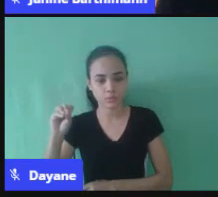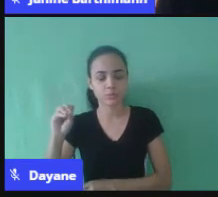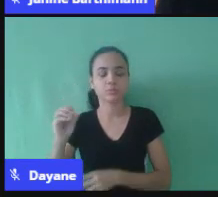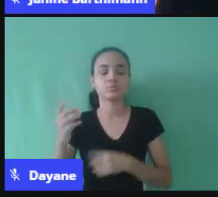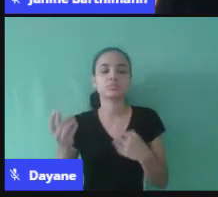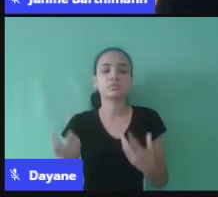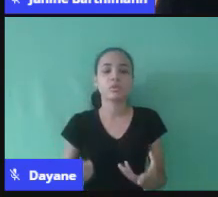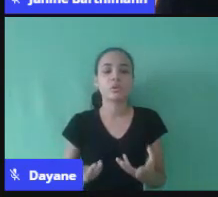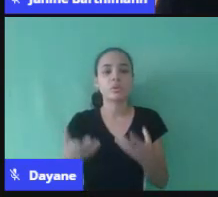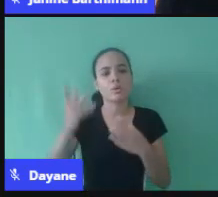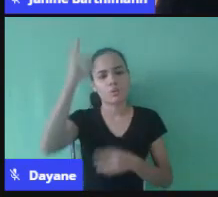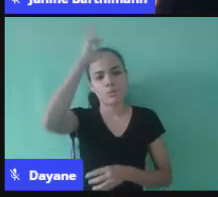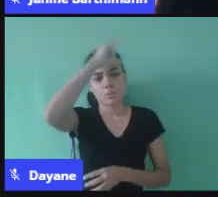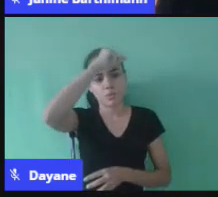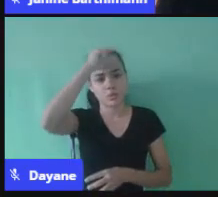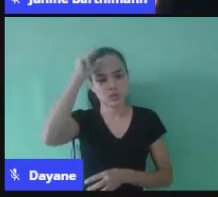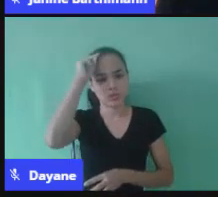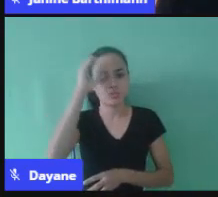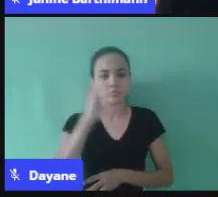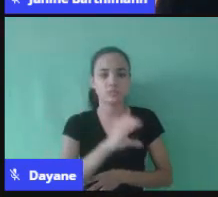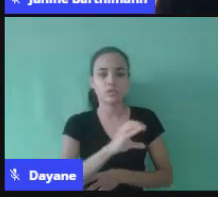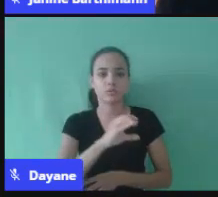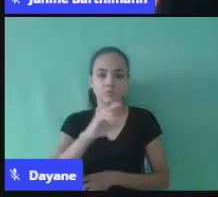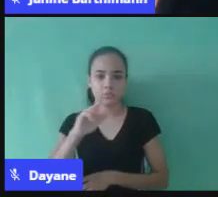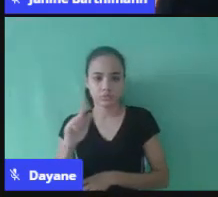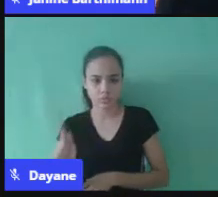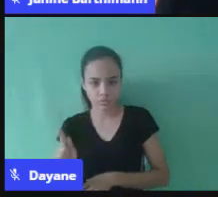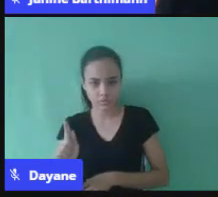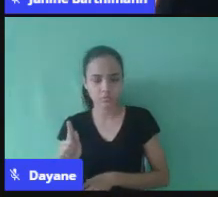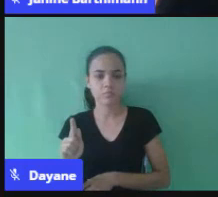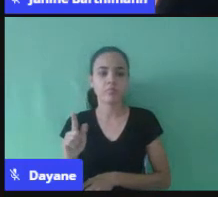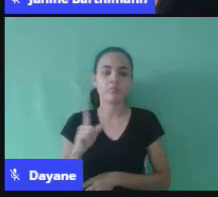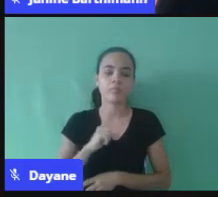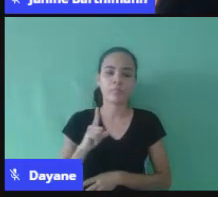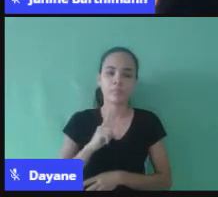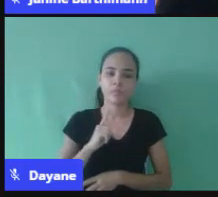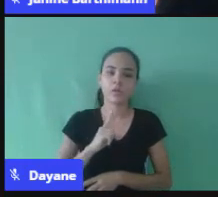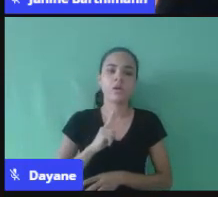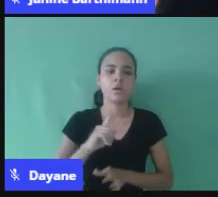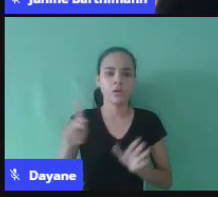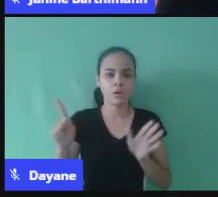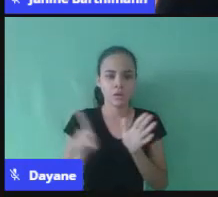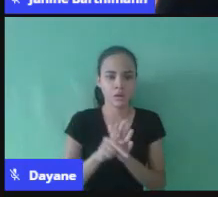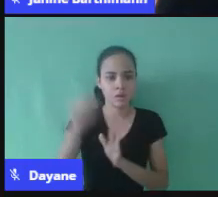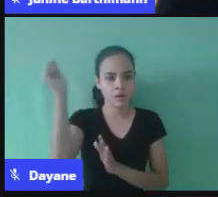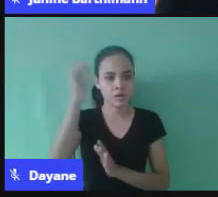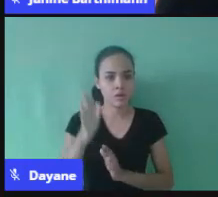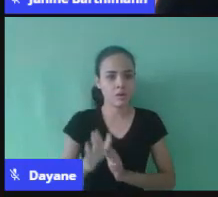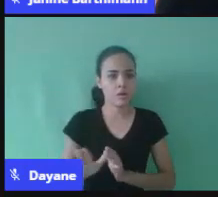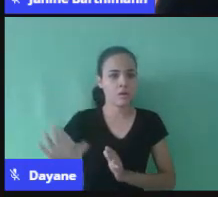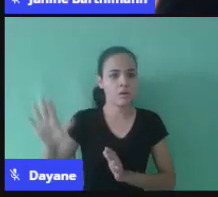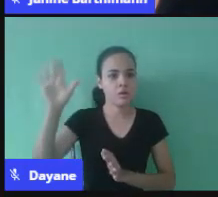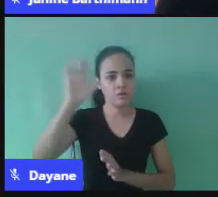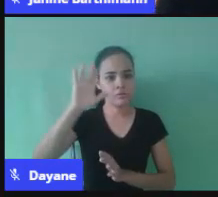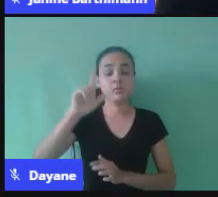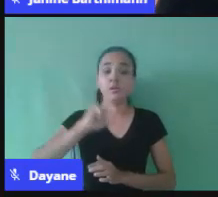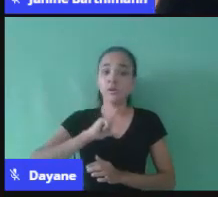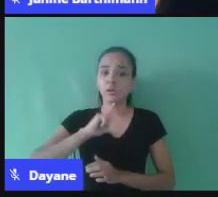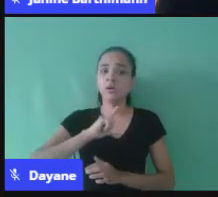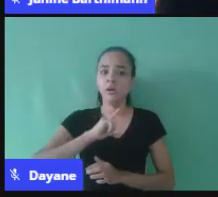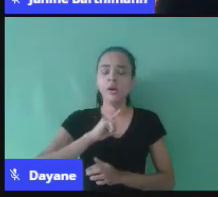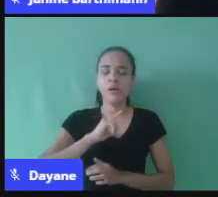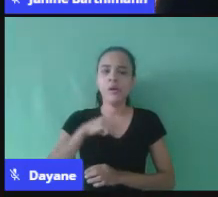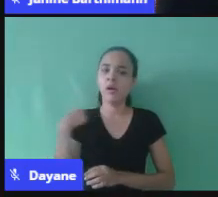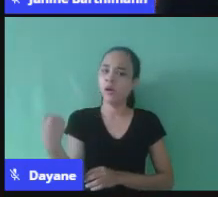posto nacionalmente, primeiramente, que nós temos que fazer uma retomada das atividades presenciais, só que uma retomada